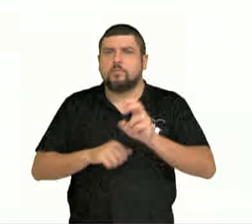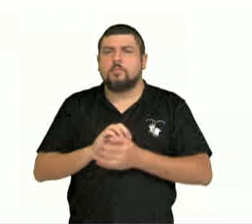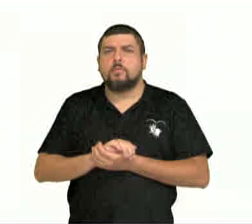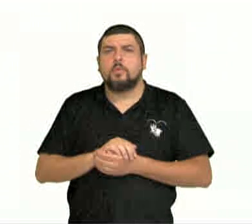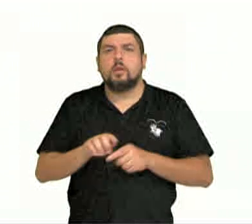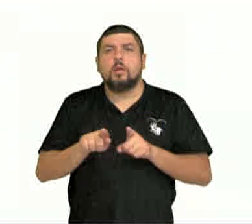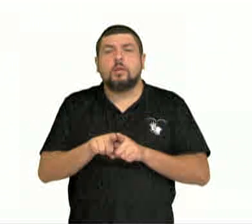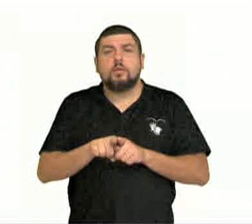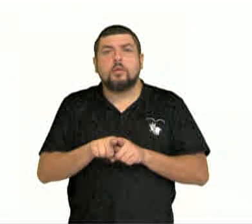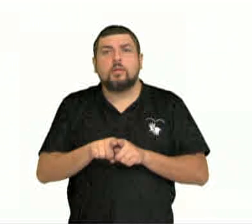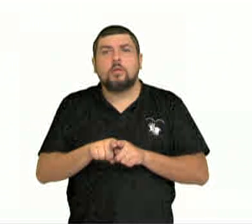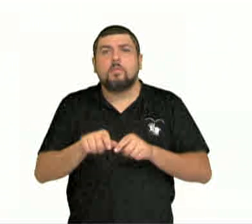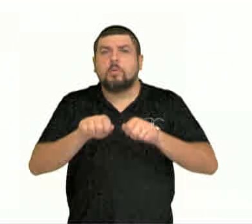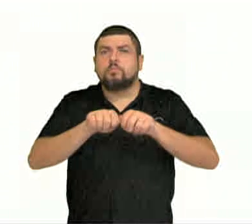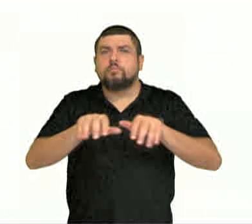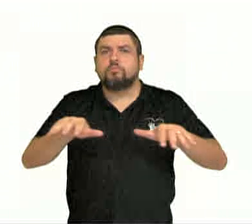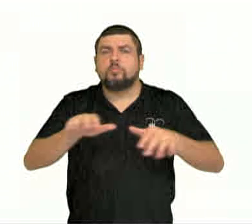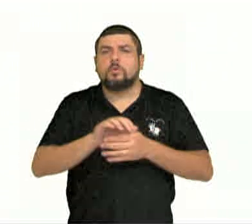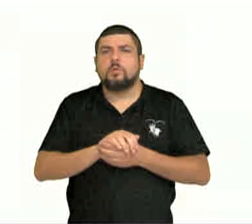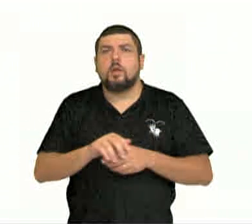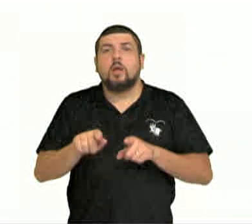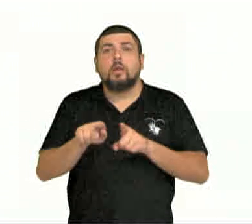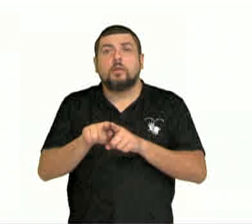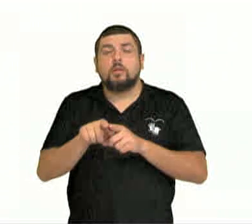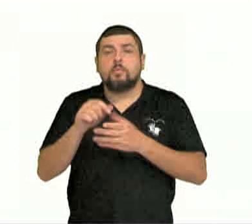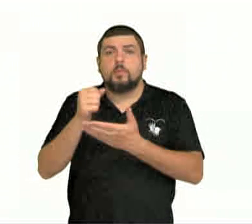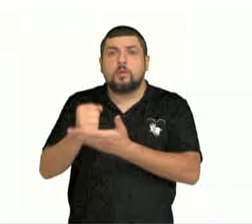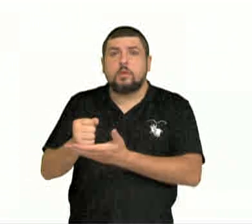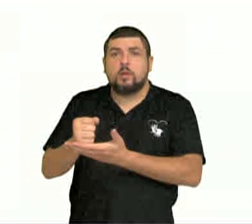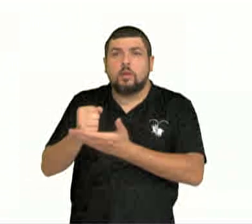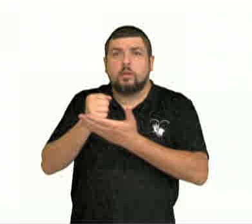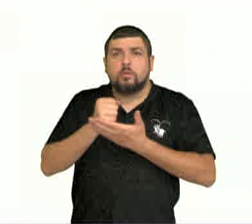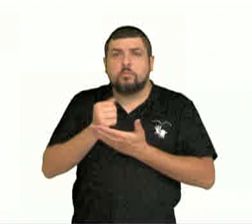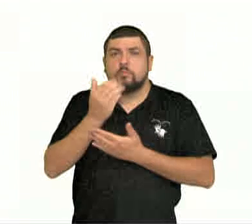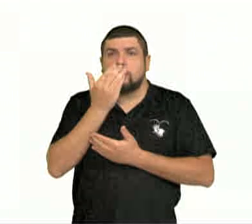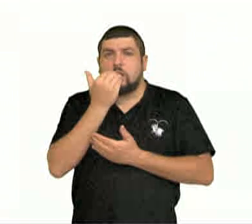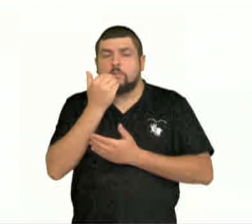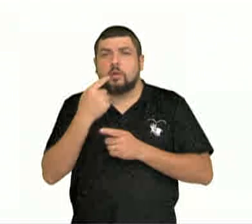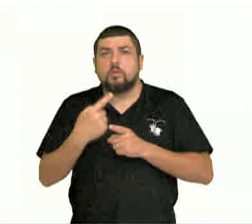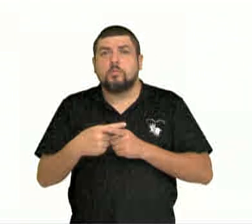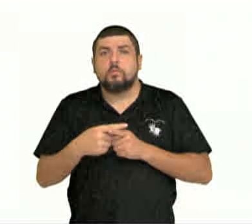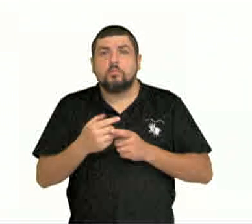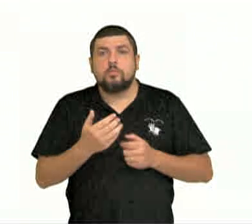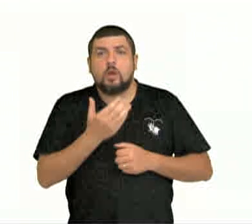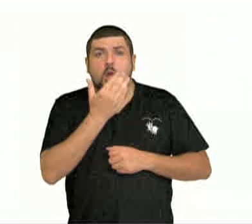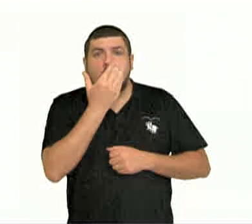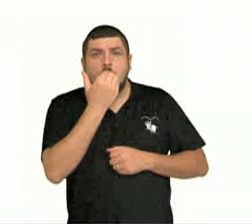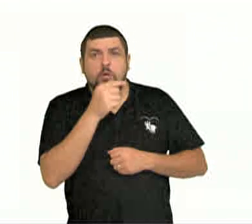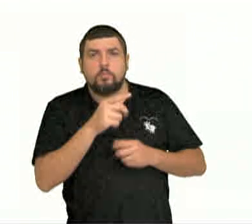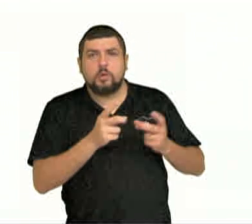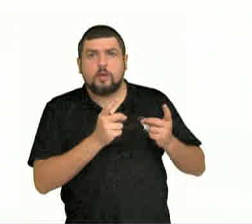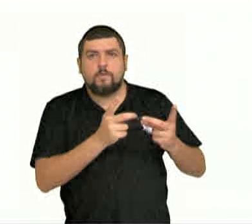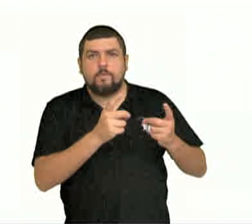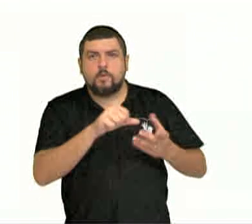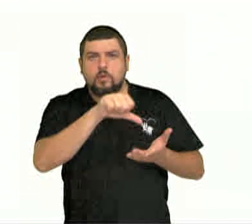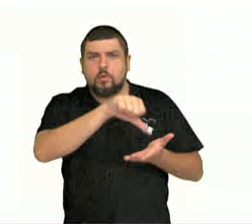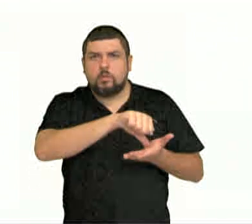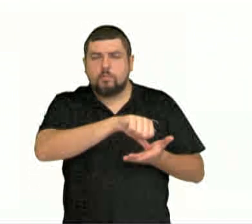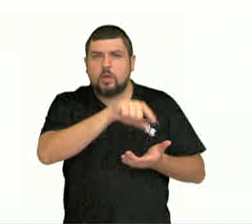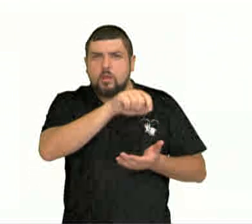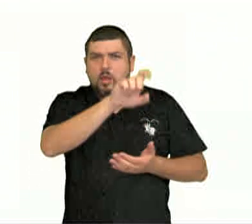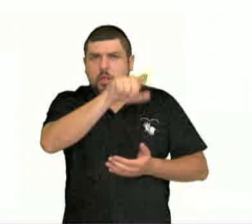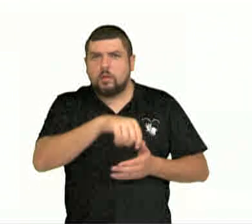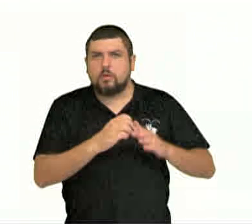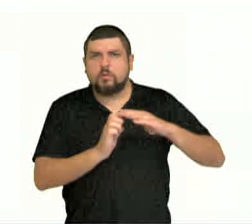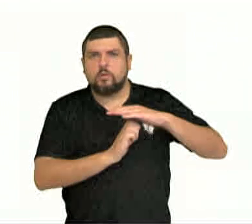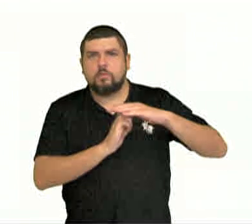mesmas, auxílio alimentação, pois a comida vendida no polo, além de ser de uma empresa privada que utiliza o espaço público